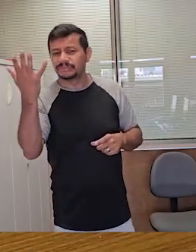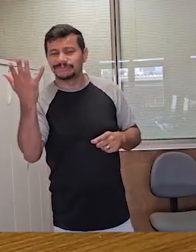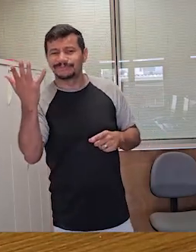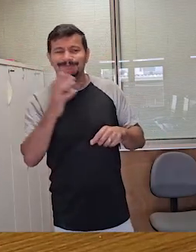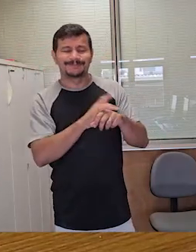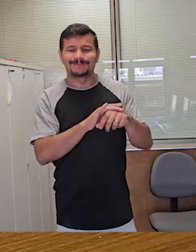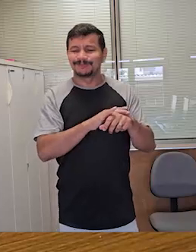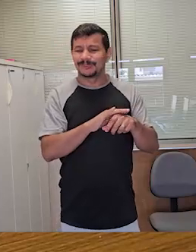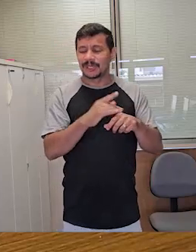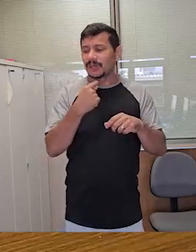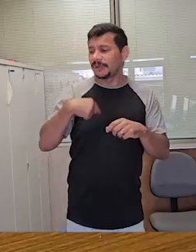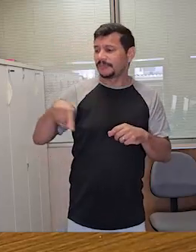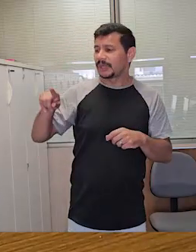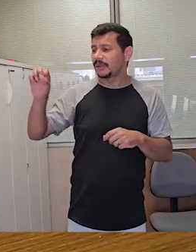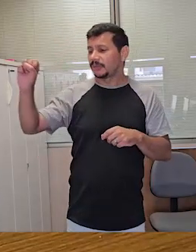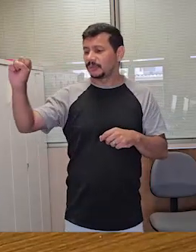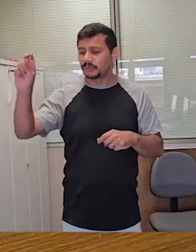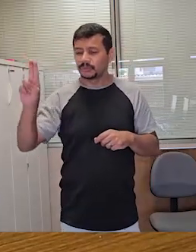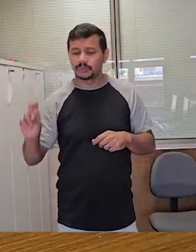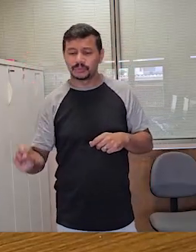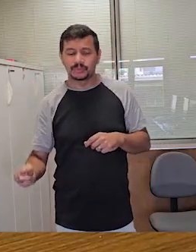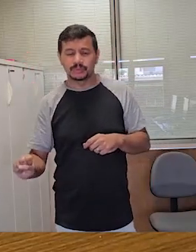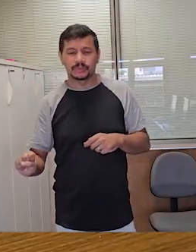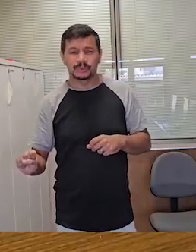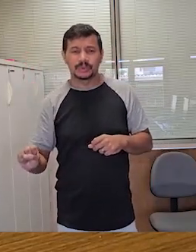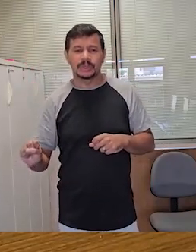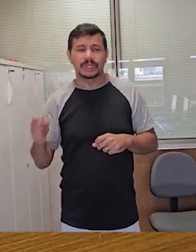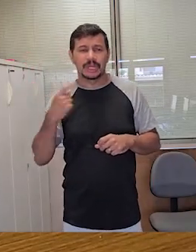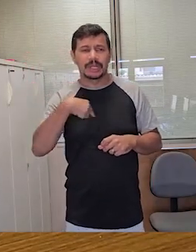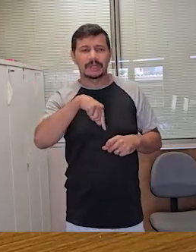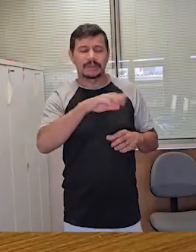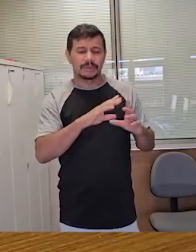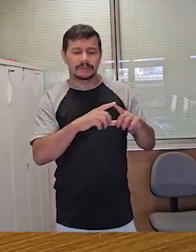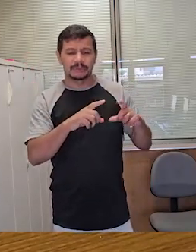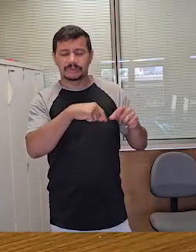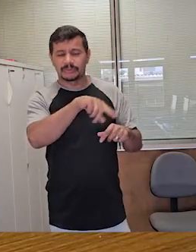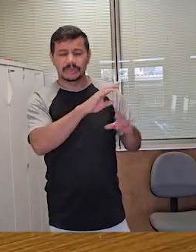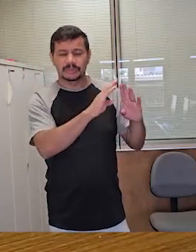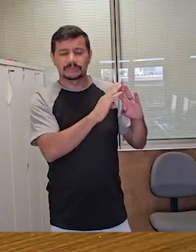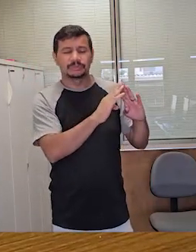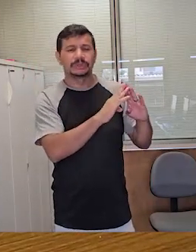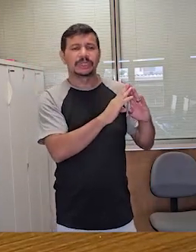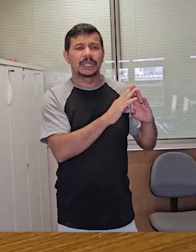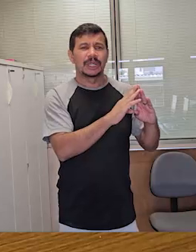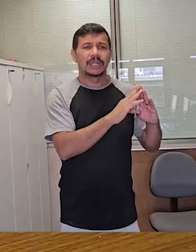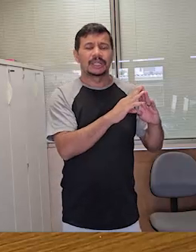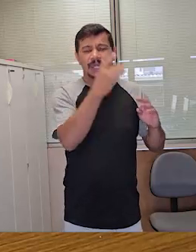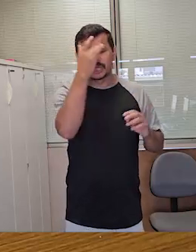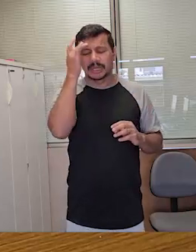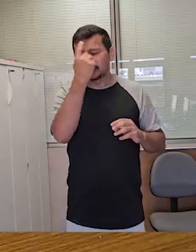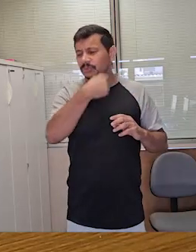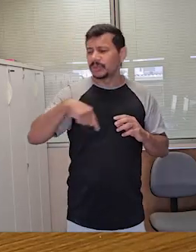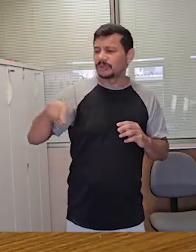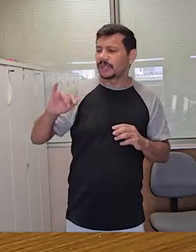convênio médico, às vezes na própria empresa, e simplesmente dão alta, mandam retornar ao trabalho. Um monte. A pessoa procura